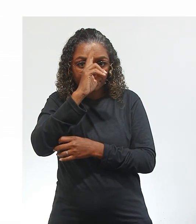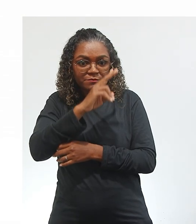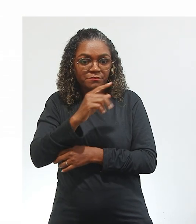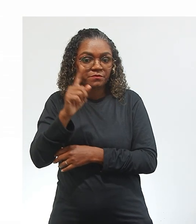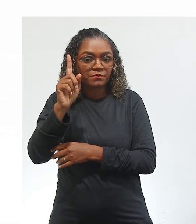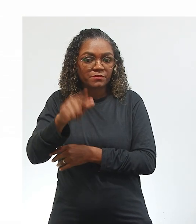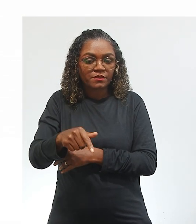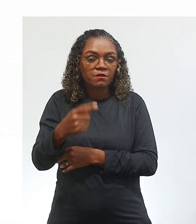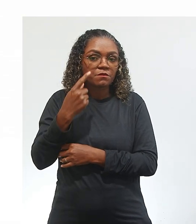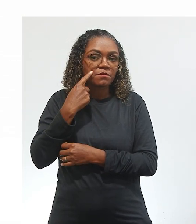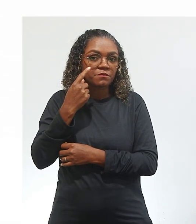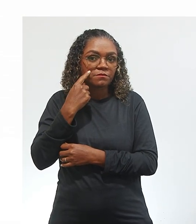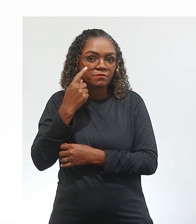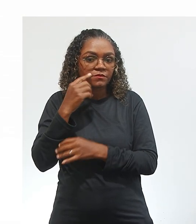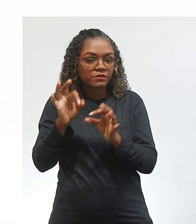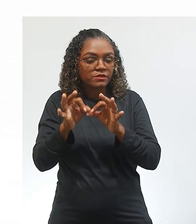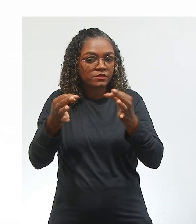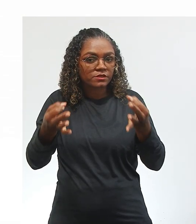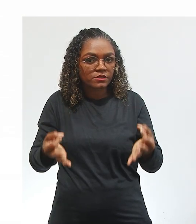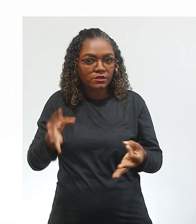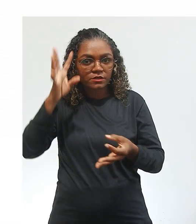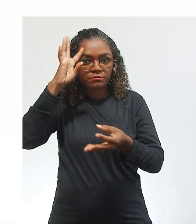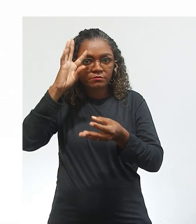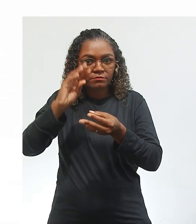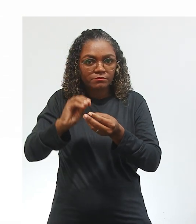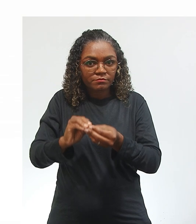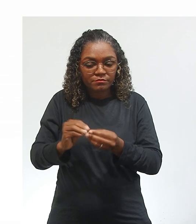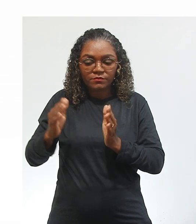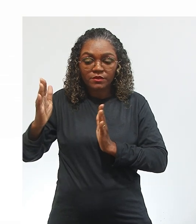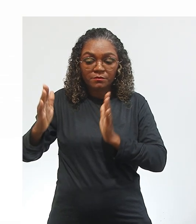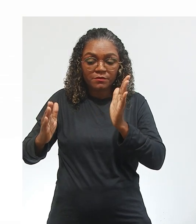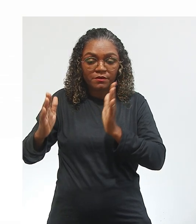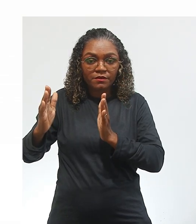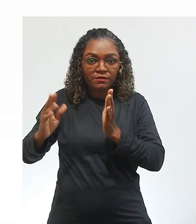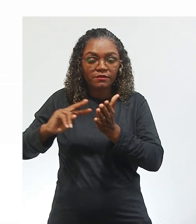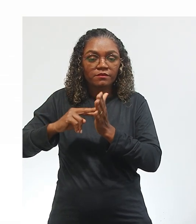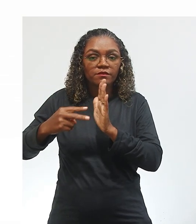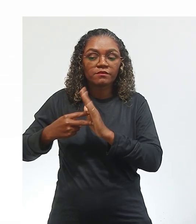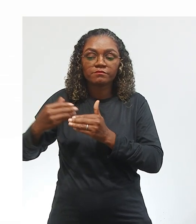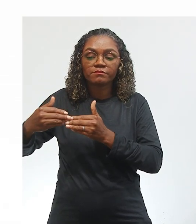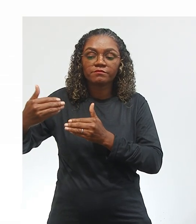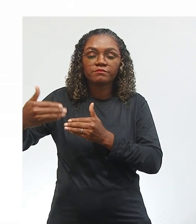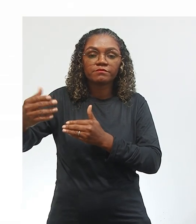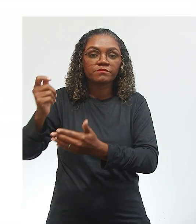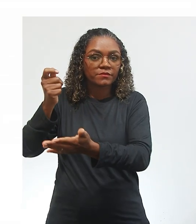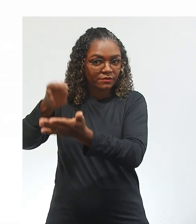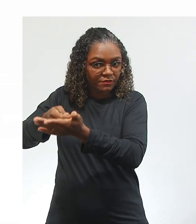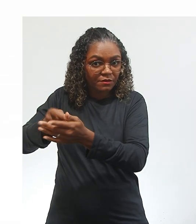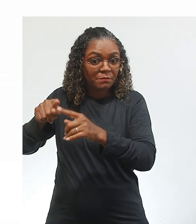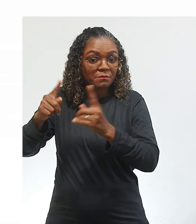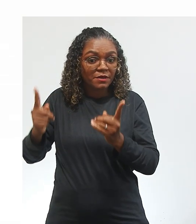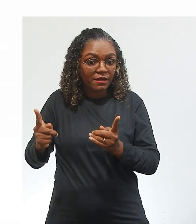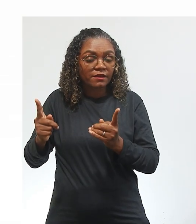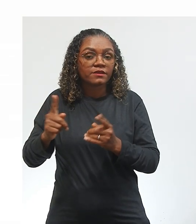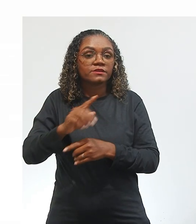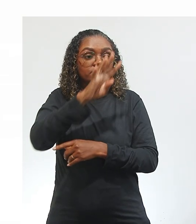a pagar aqui no exercício, de forma para simplificar para vocês, que todas a prazo estão a pagar, mas